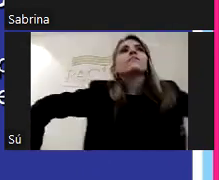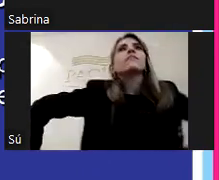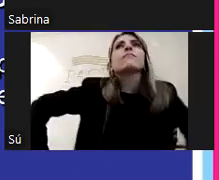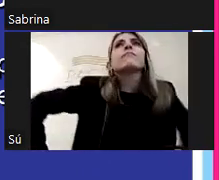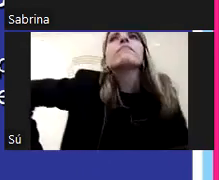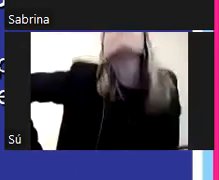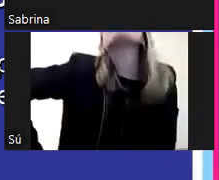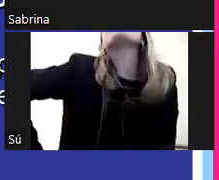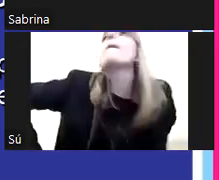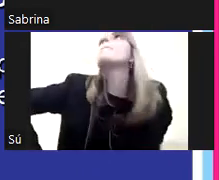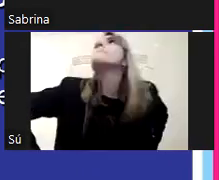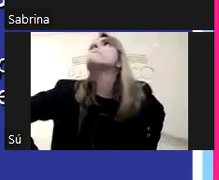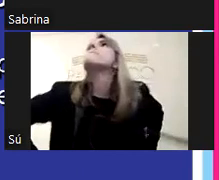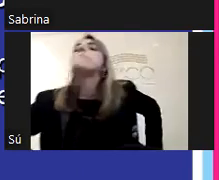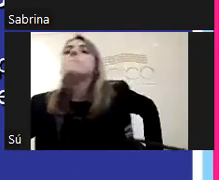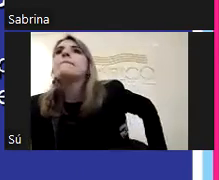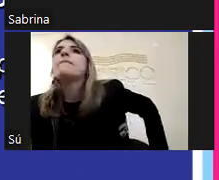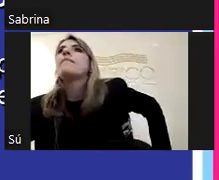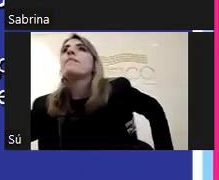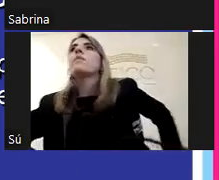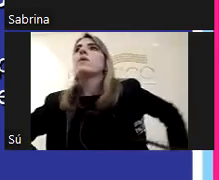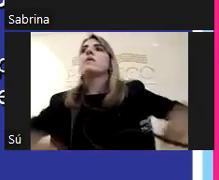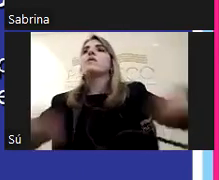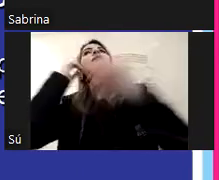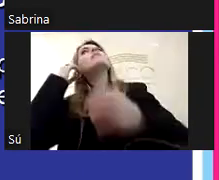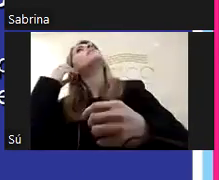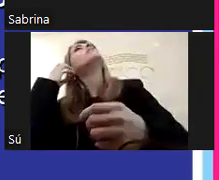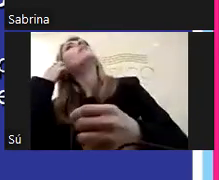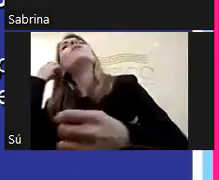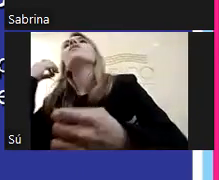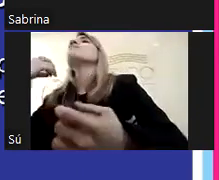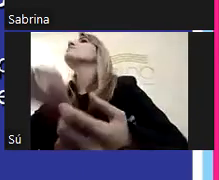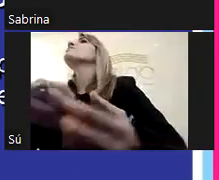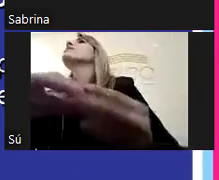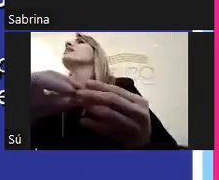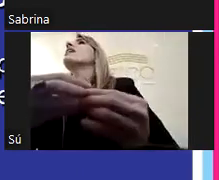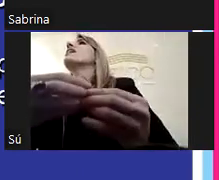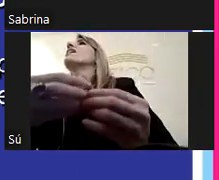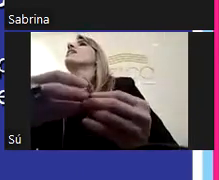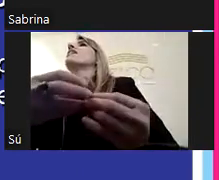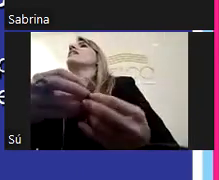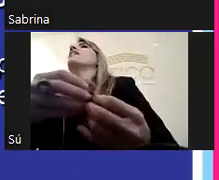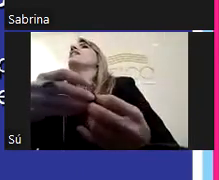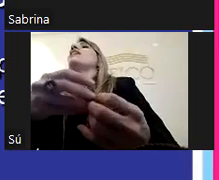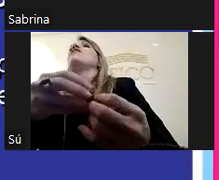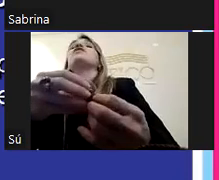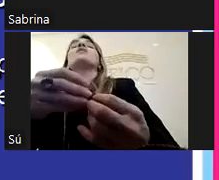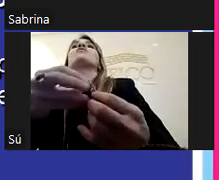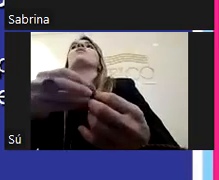sexual, elimina a insônia, passa a ter uma noite mais agradável, um sono mais profundo, importante para